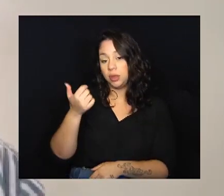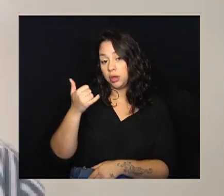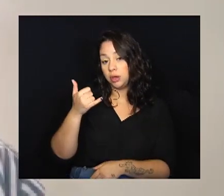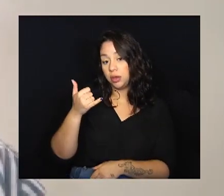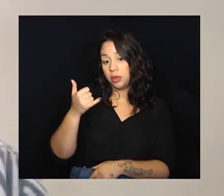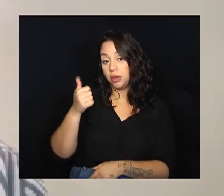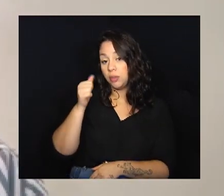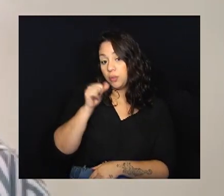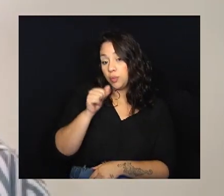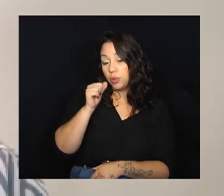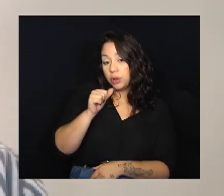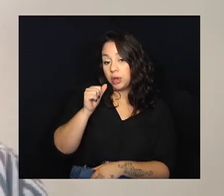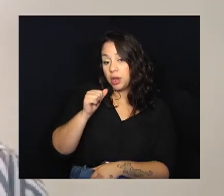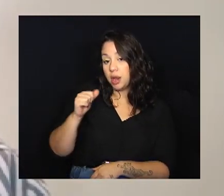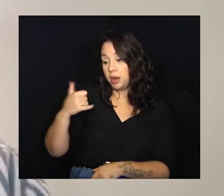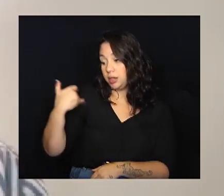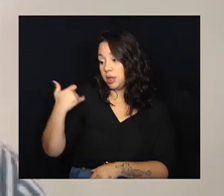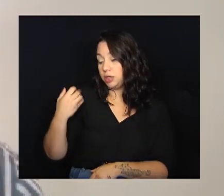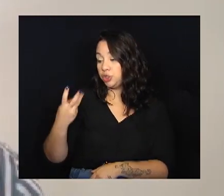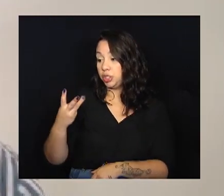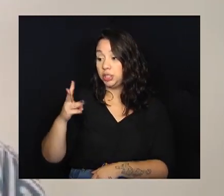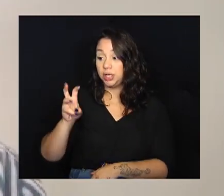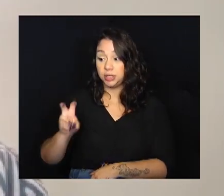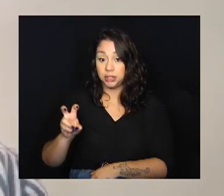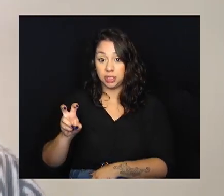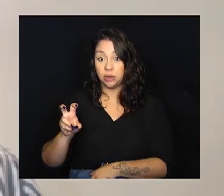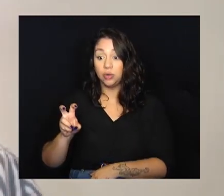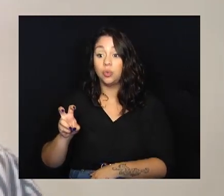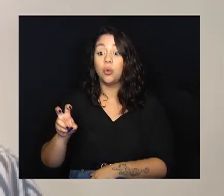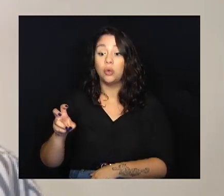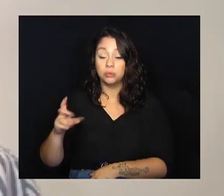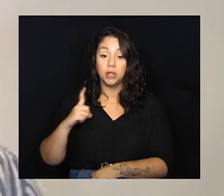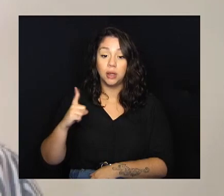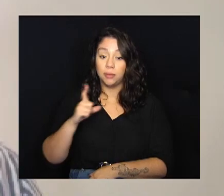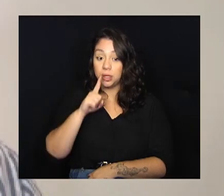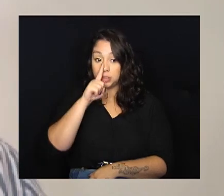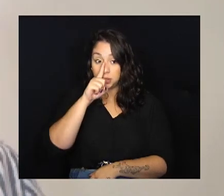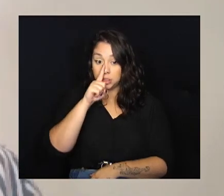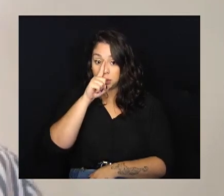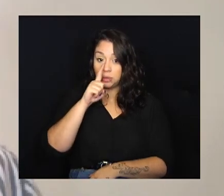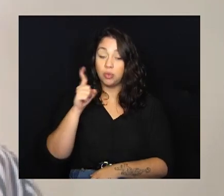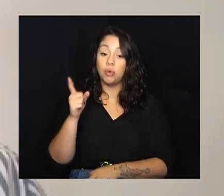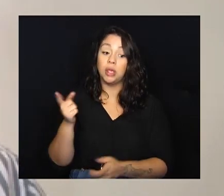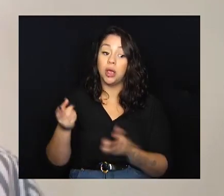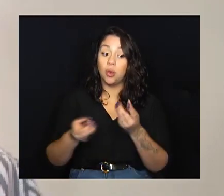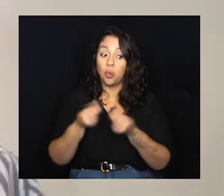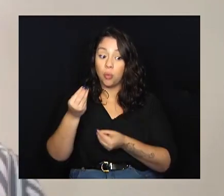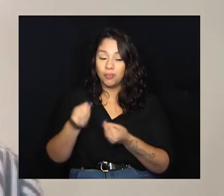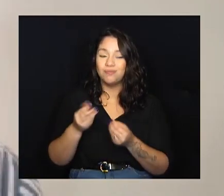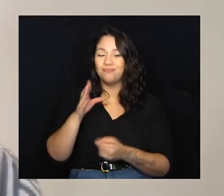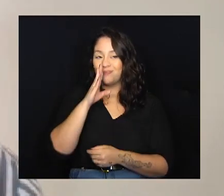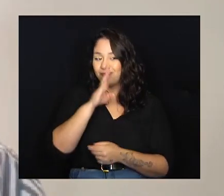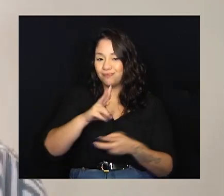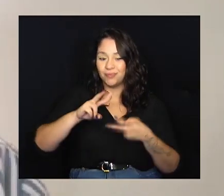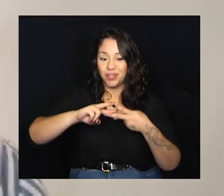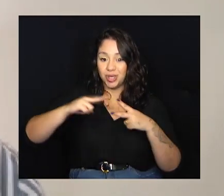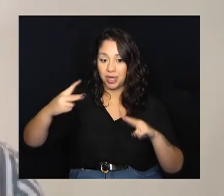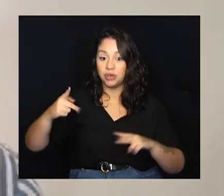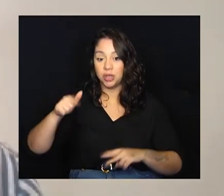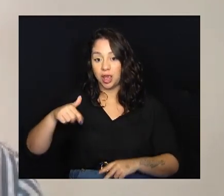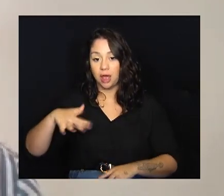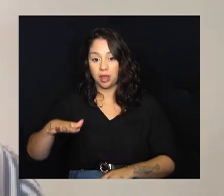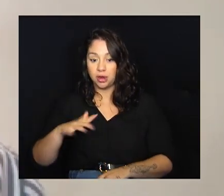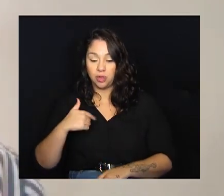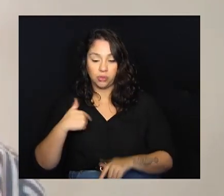anos aumenta o risco para filhos acometidos com alguma condição principalmente alguma condição genética que a área que eu trabalho né